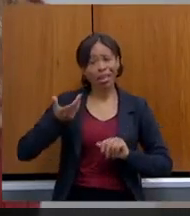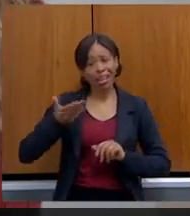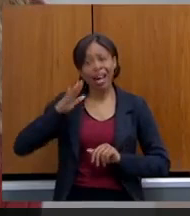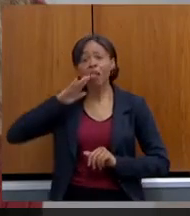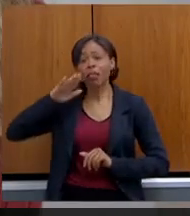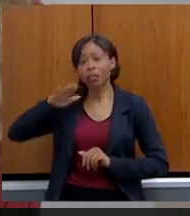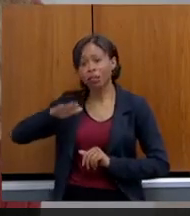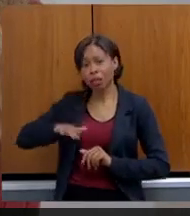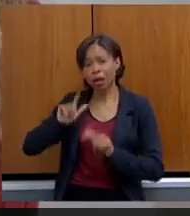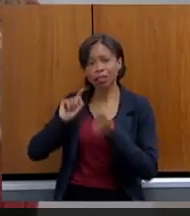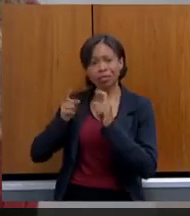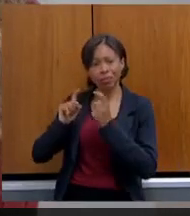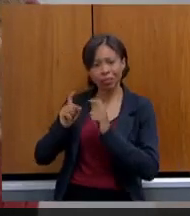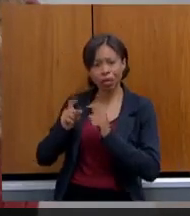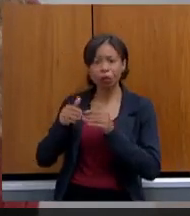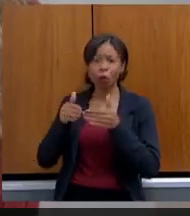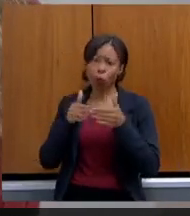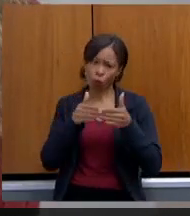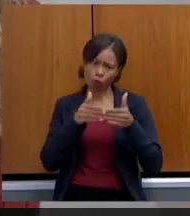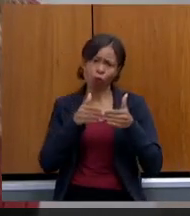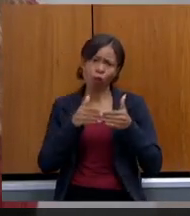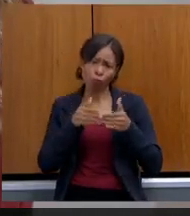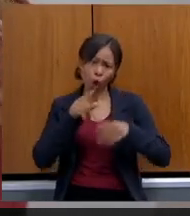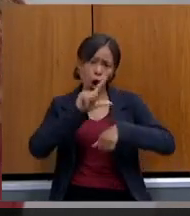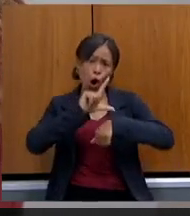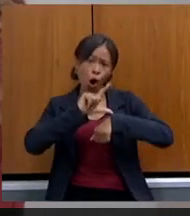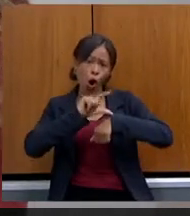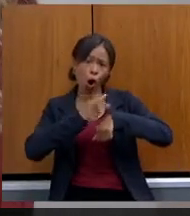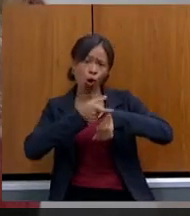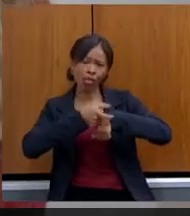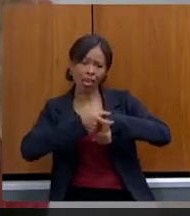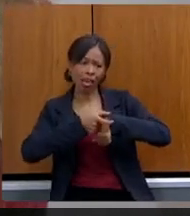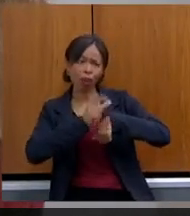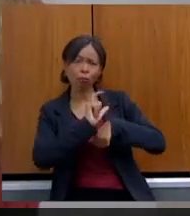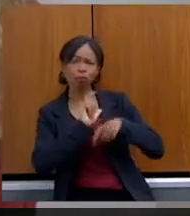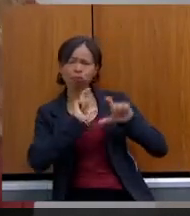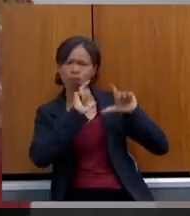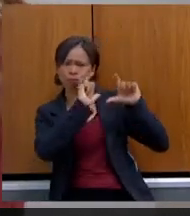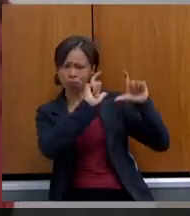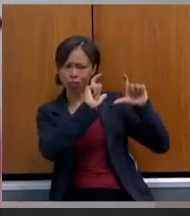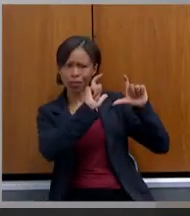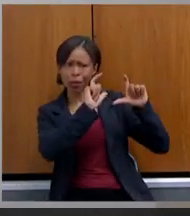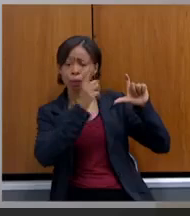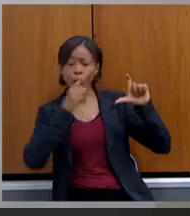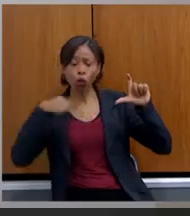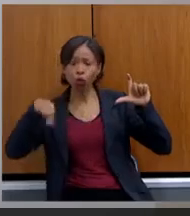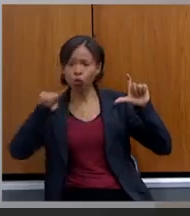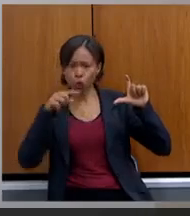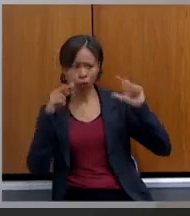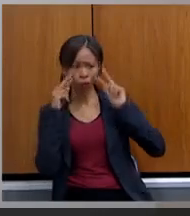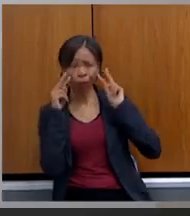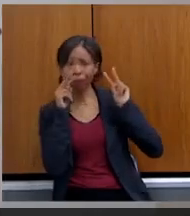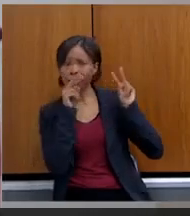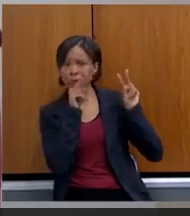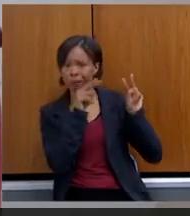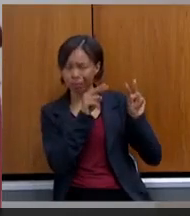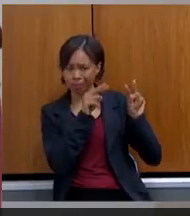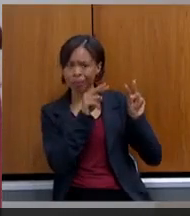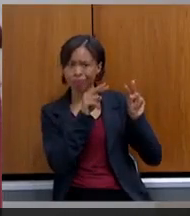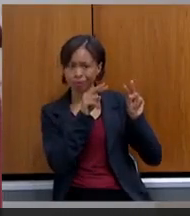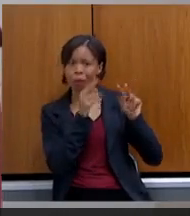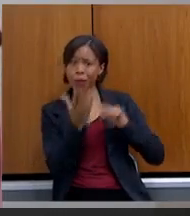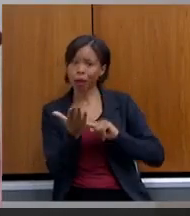eu vou pedir para o cronômetro ficar ali que aí todo mundo pode ver o seu próprio tempo se for possível de modo que a gente